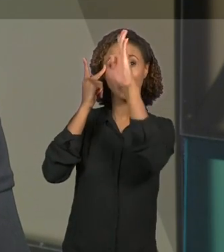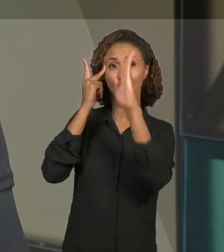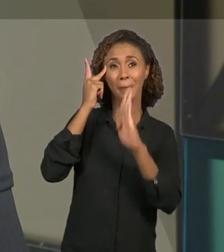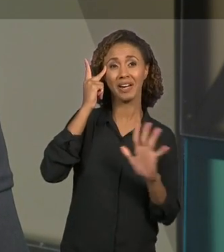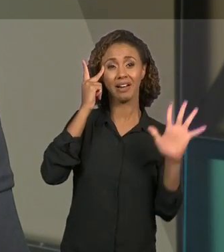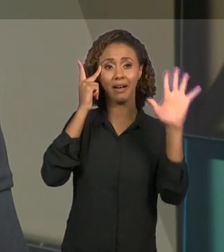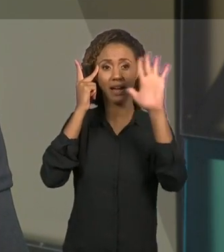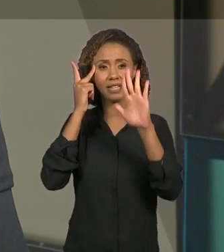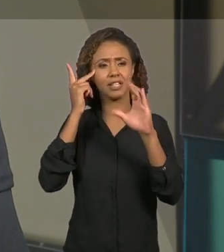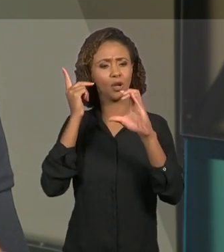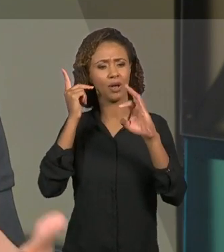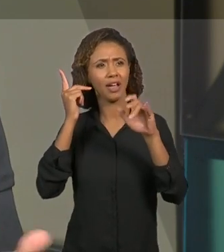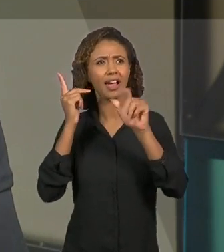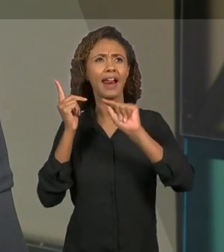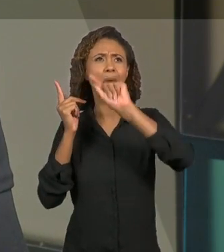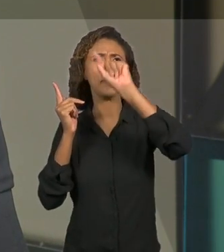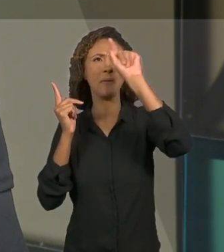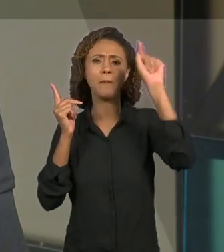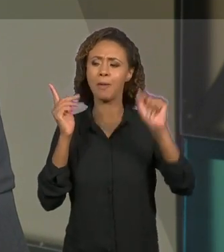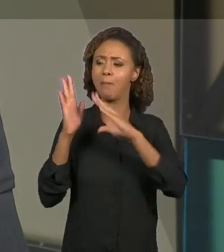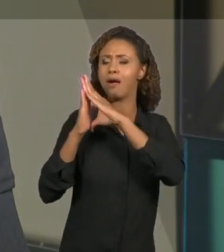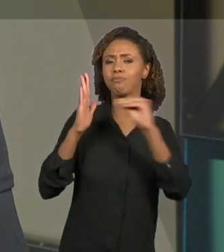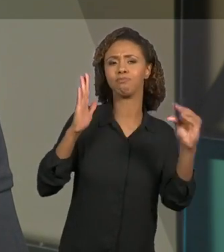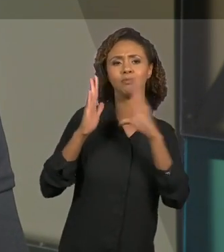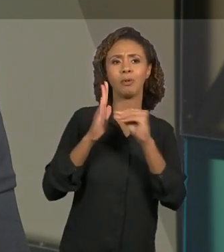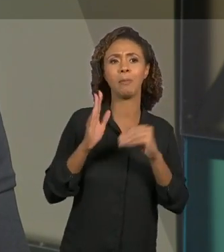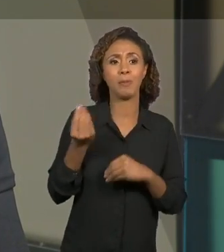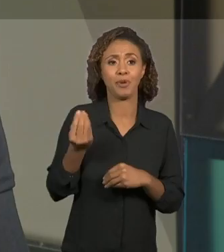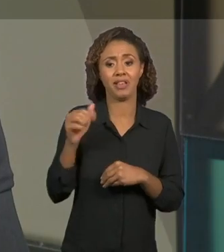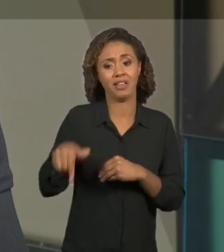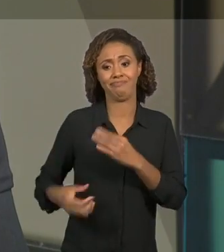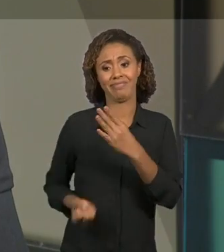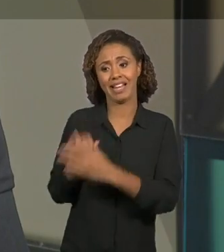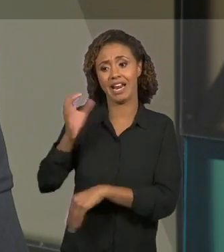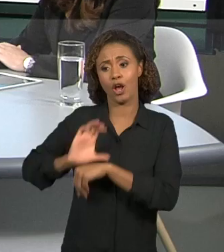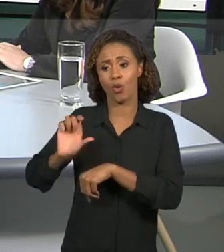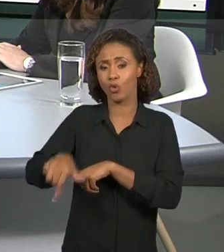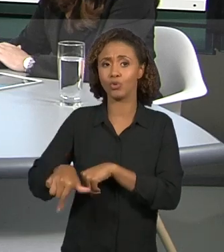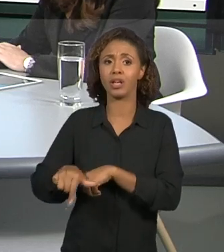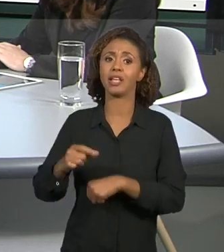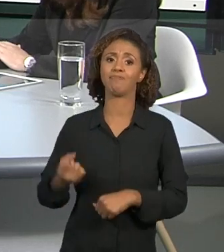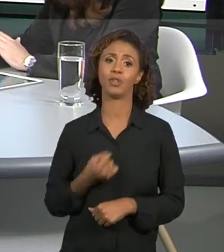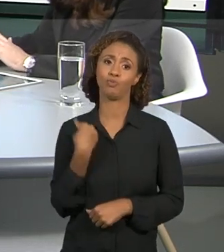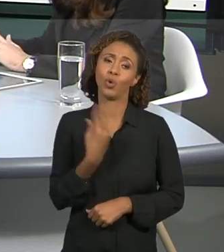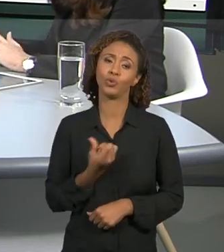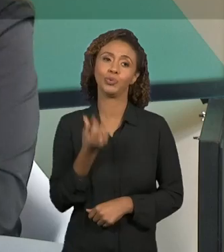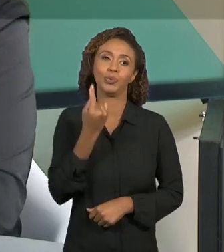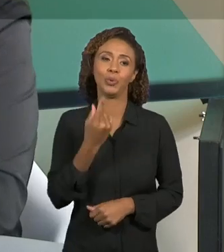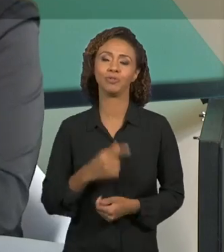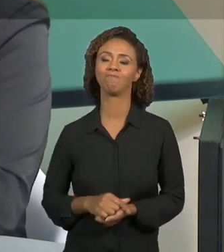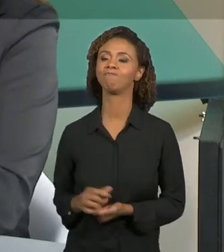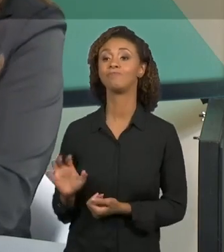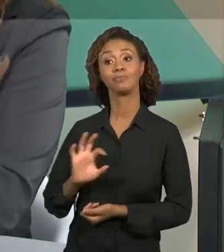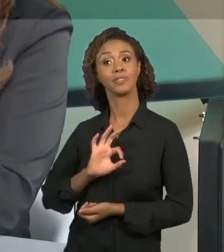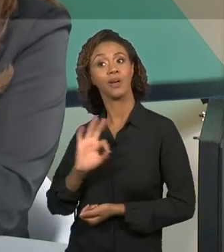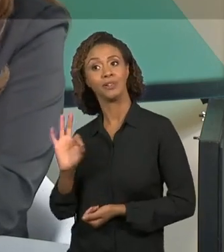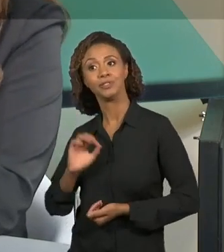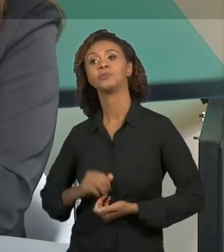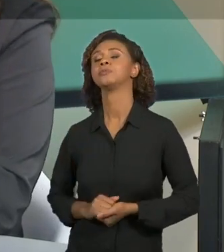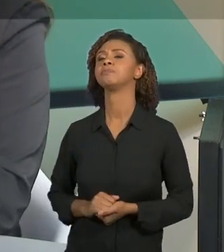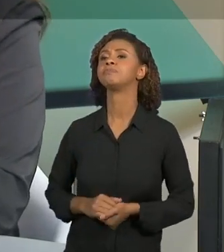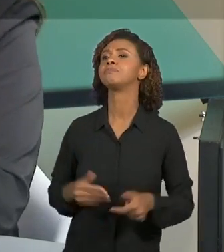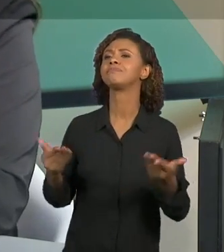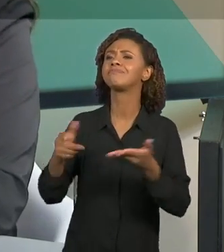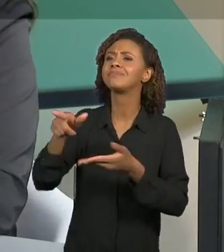para outras universidades que realmente eu desconheço qualquer iniciativa parecida com essa no país hoje me diz uma coisa que a gente